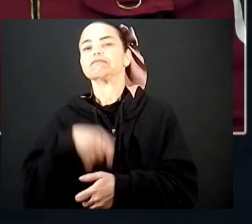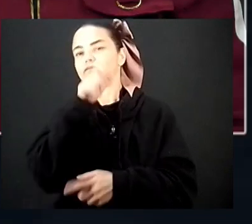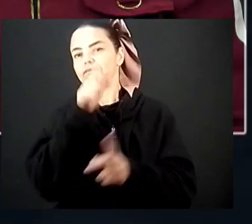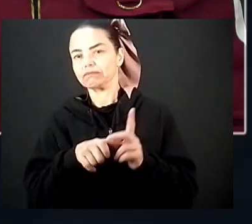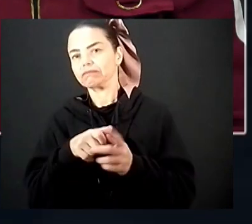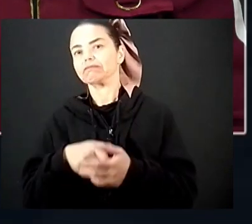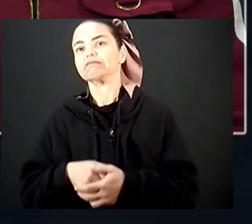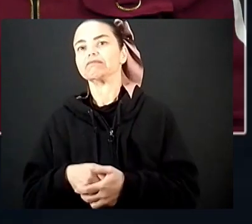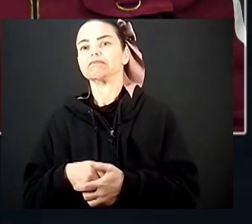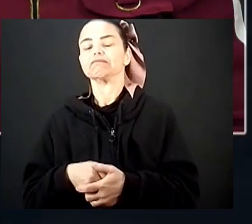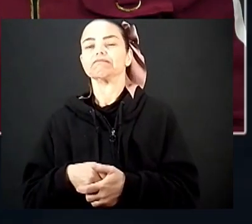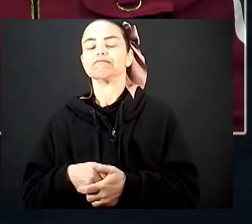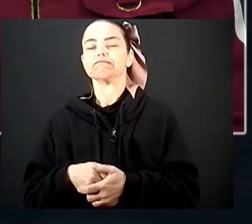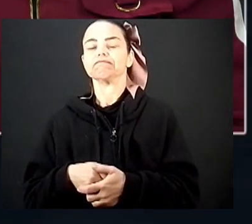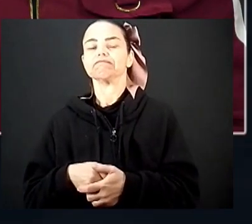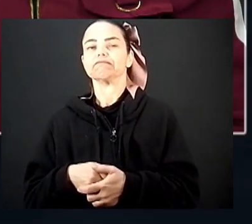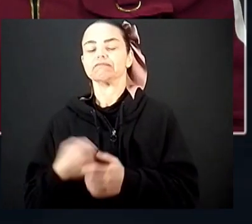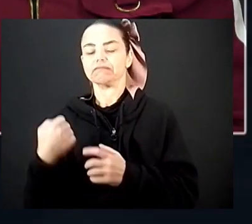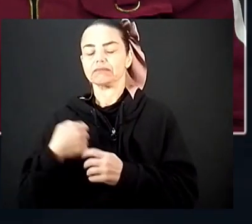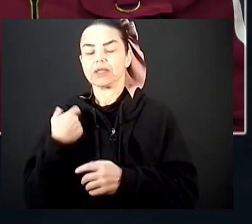numa autocobrança, uma